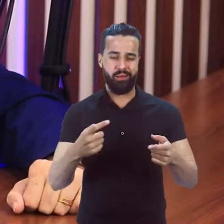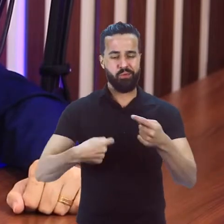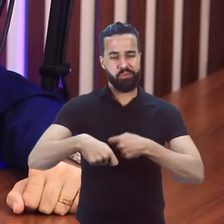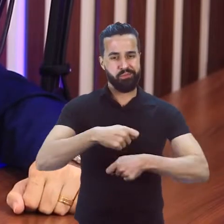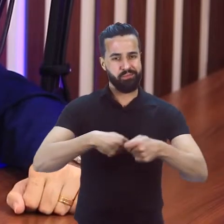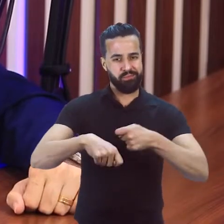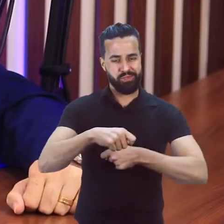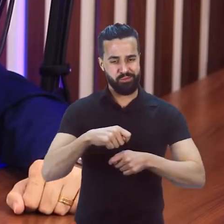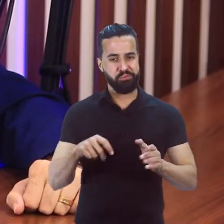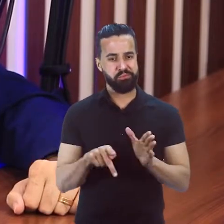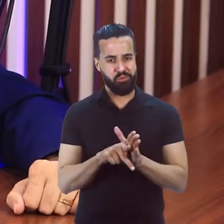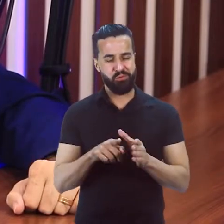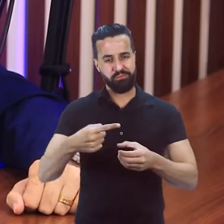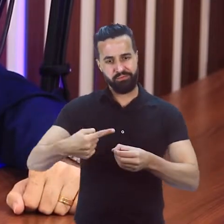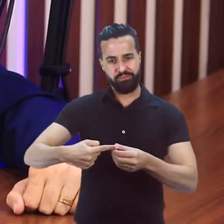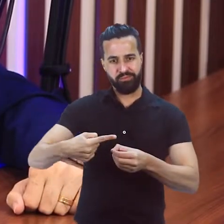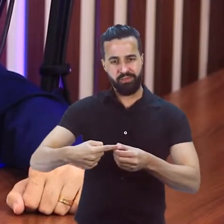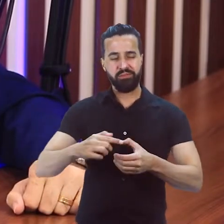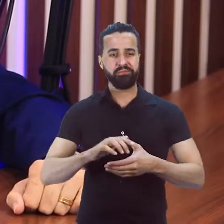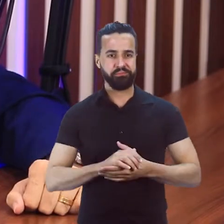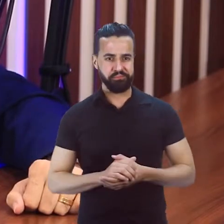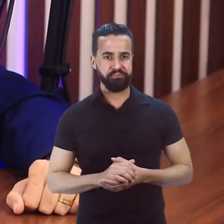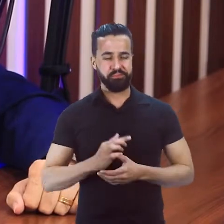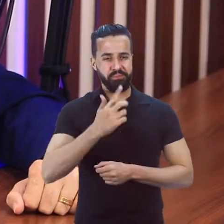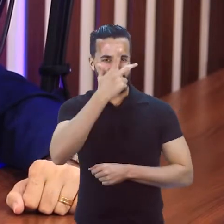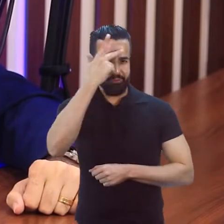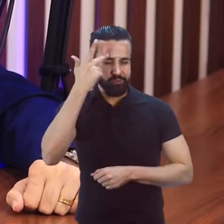Porangatu, né? São pessoas